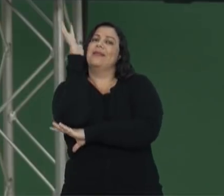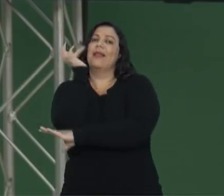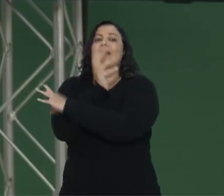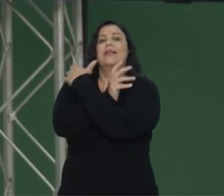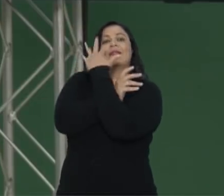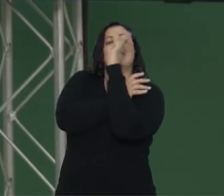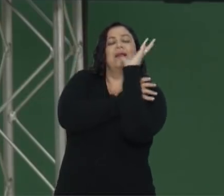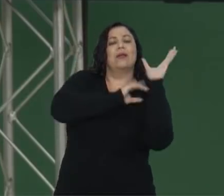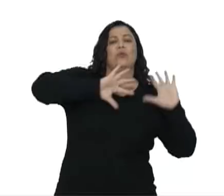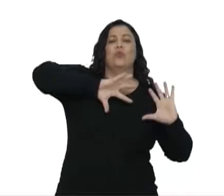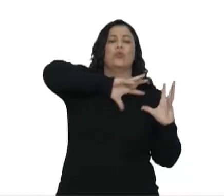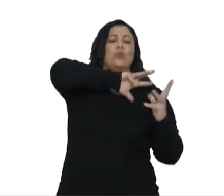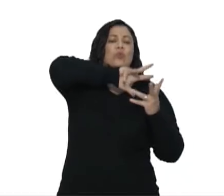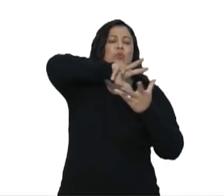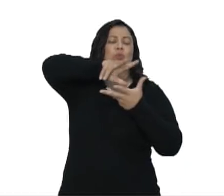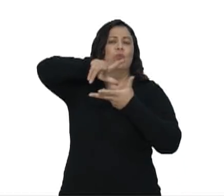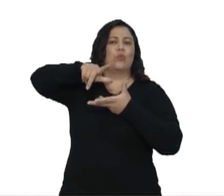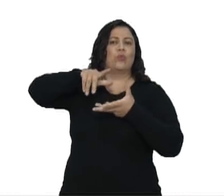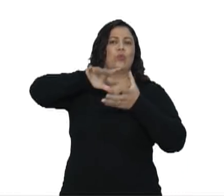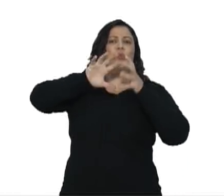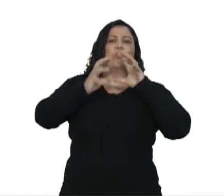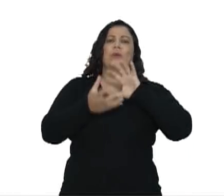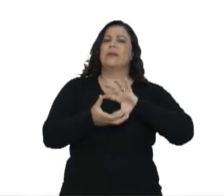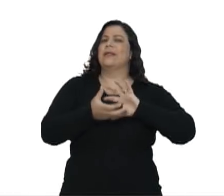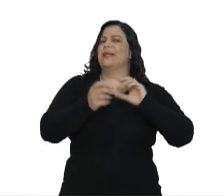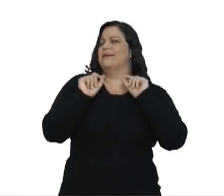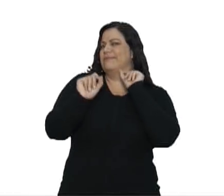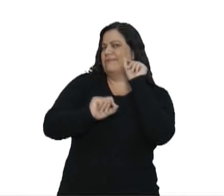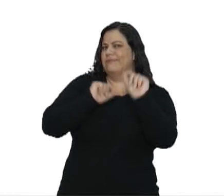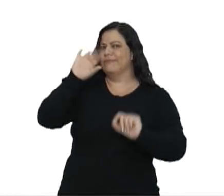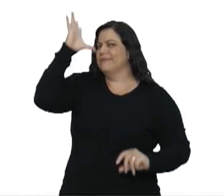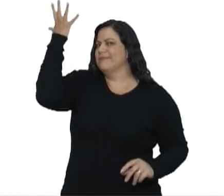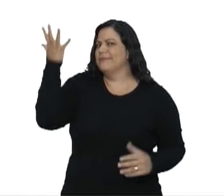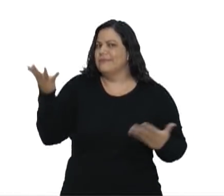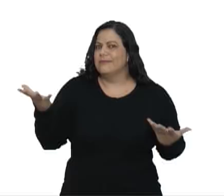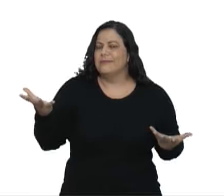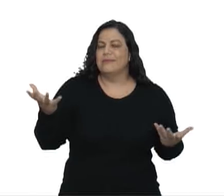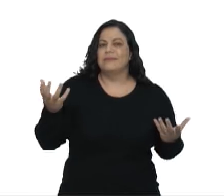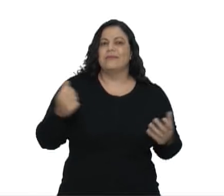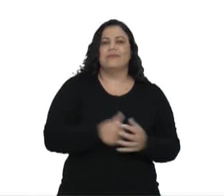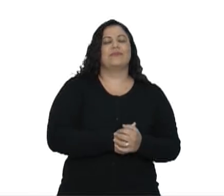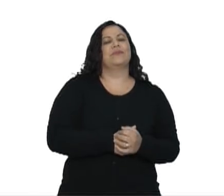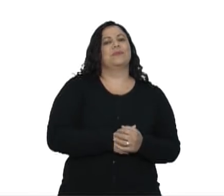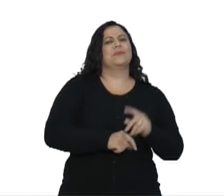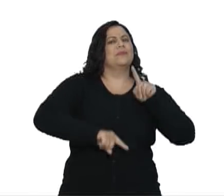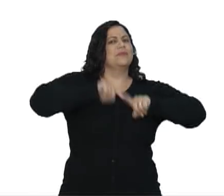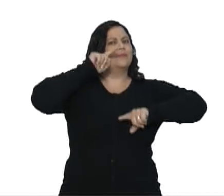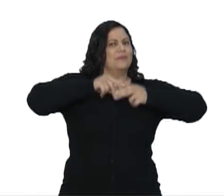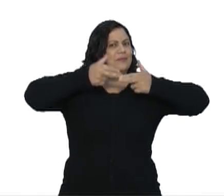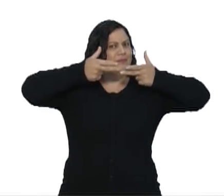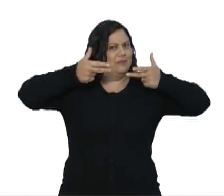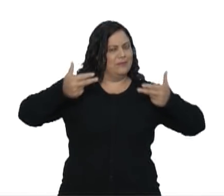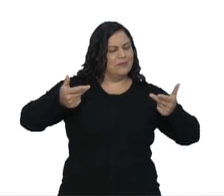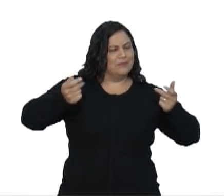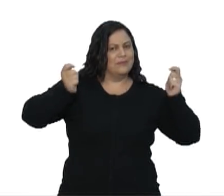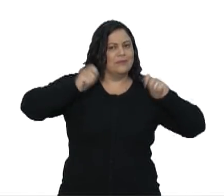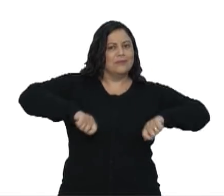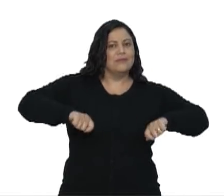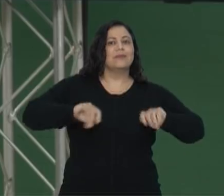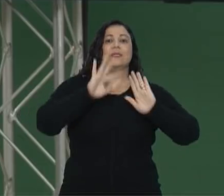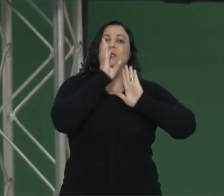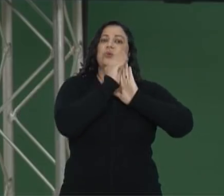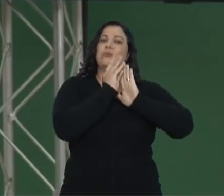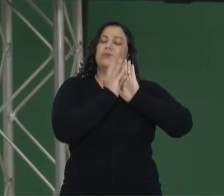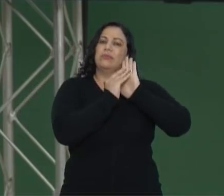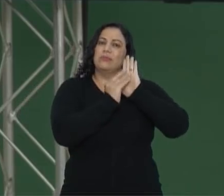acontece? Então, os materiais podem apresentar diferentes composições. São feitos de substâncias diferentes. A gente já